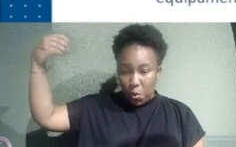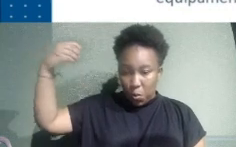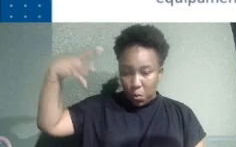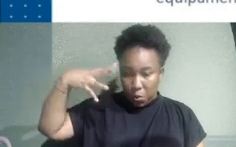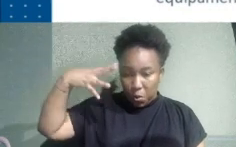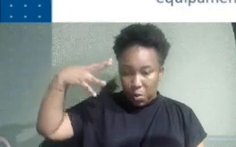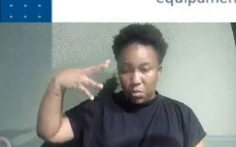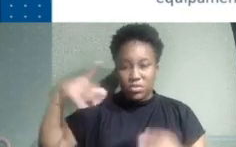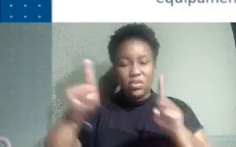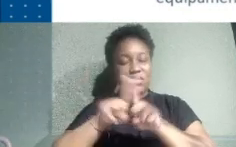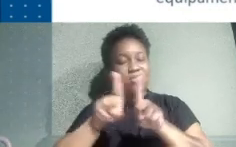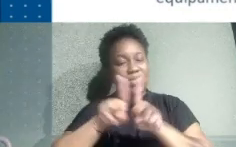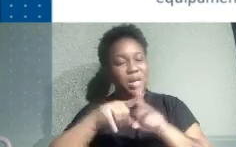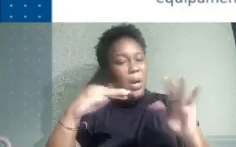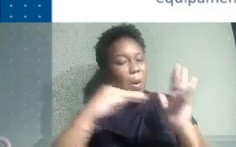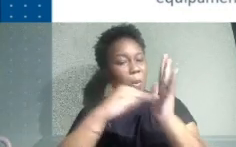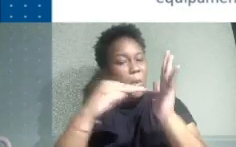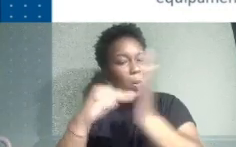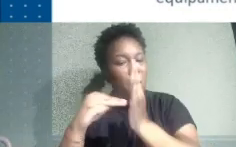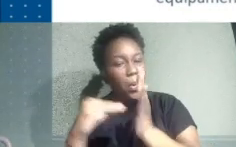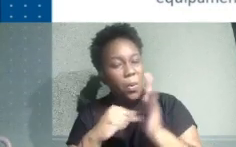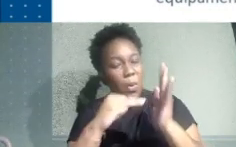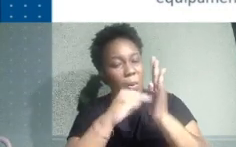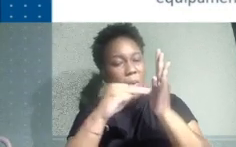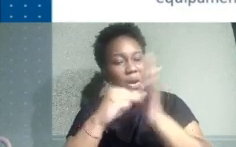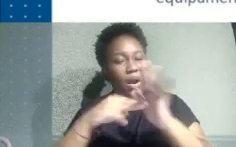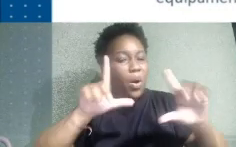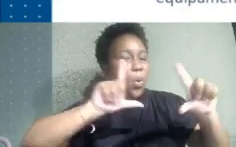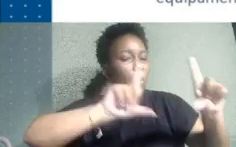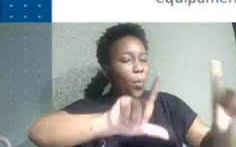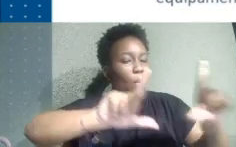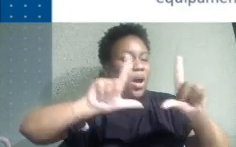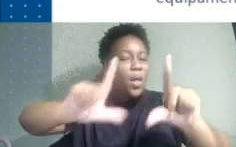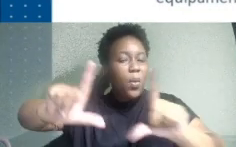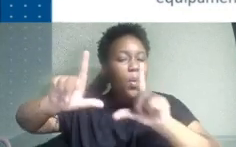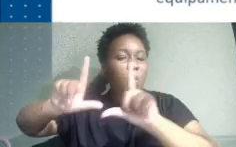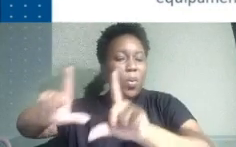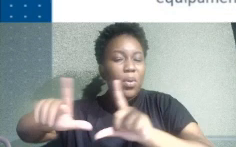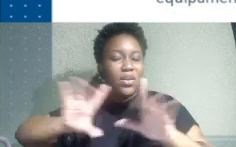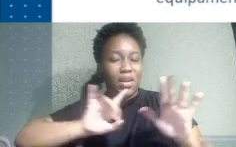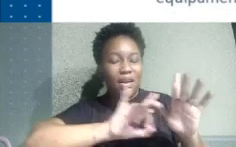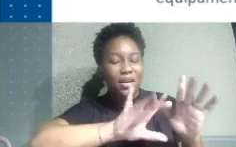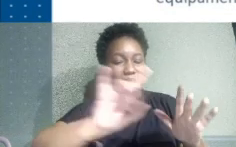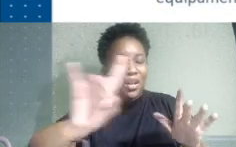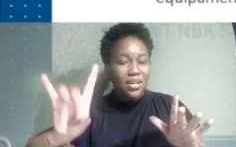tomadas, interruptores, quadro geral de distribuição e potência de cada lâmpada e de cada equipamento.